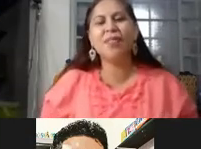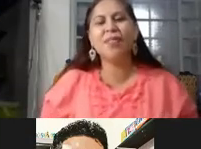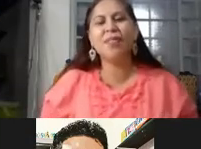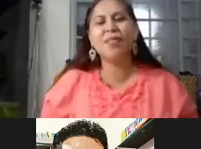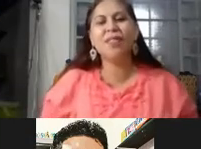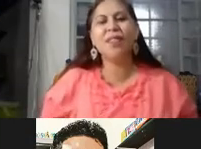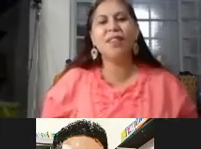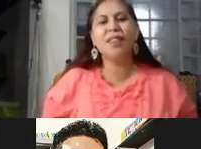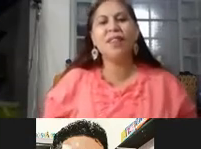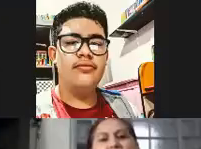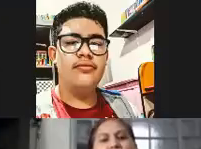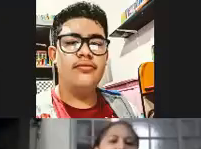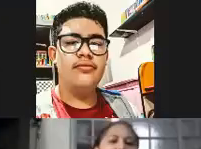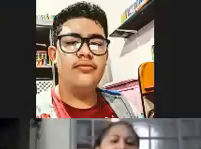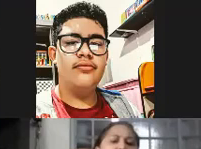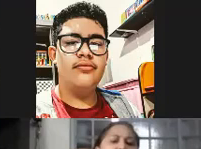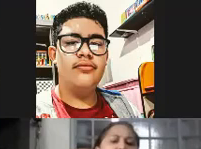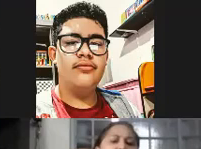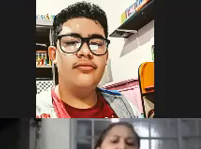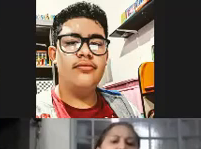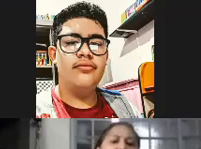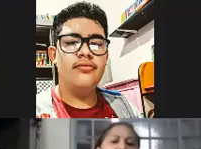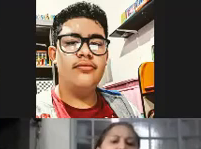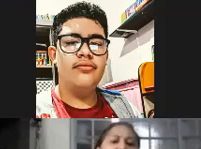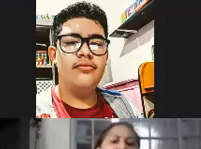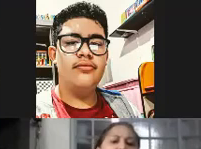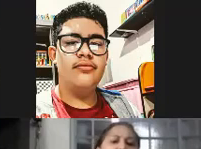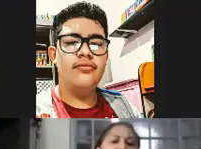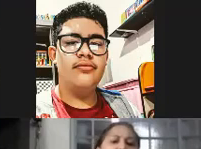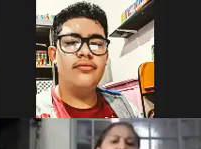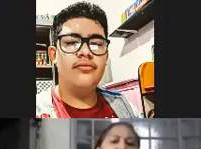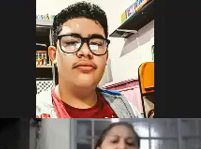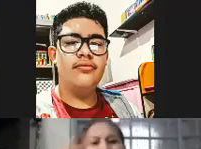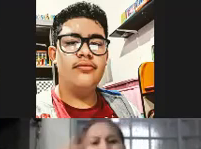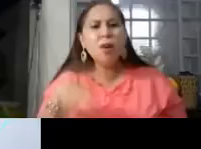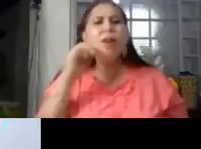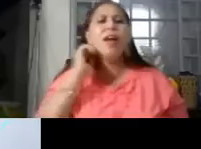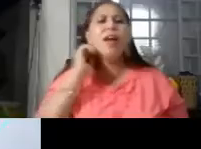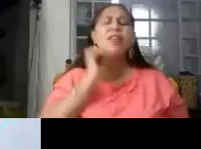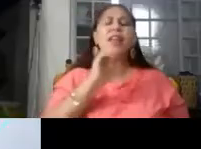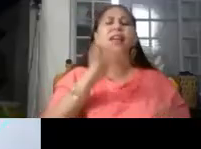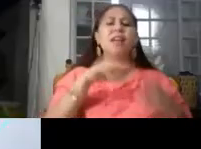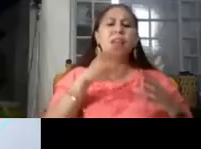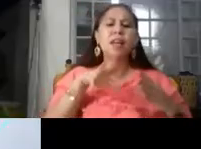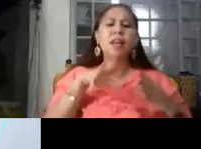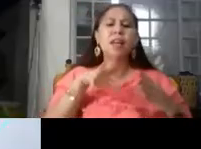ainda. Eu vou Ô, Grazi, eu vou colocar no Telegram, viu? Eu vou colocar no Telegram, porque